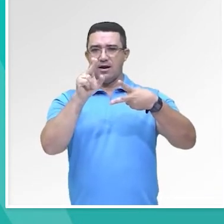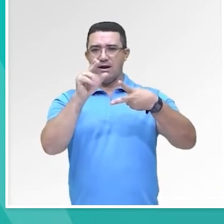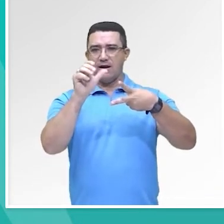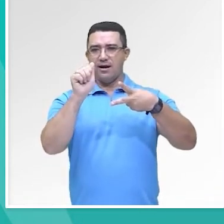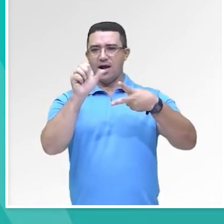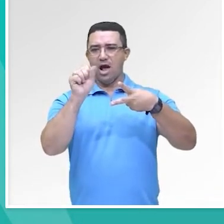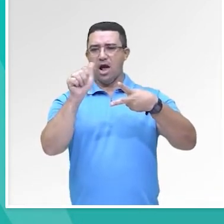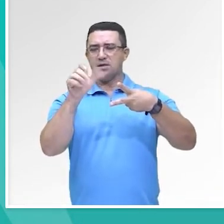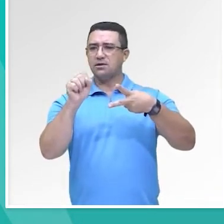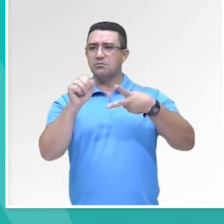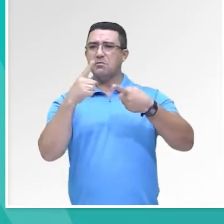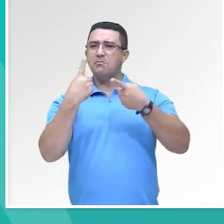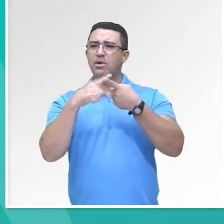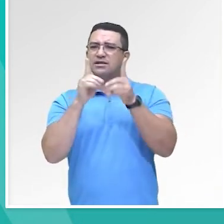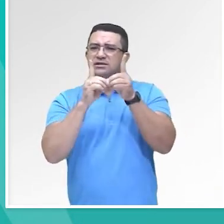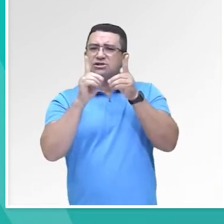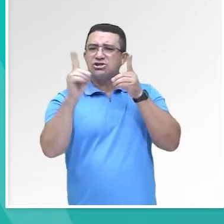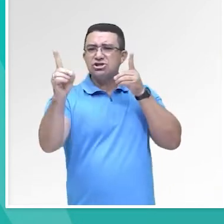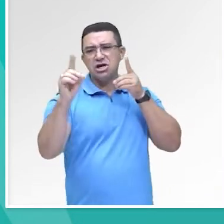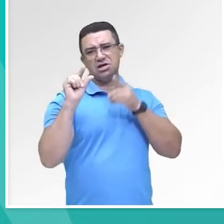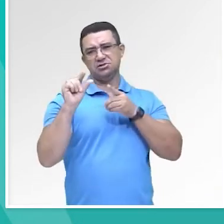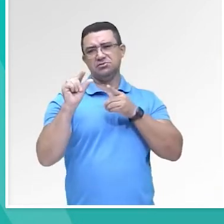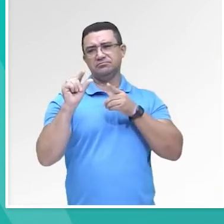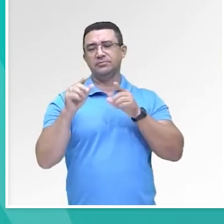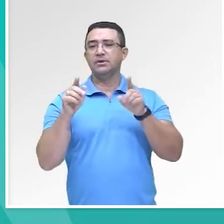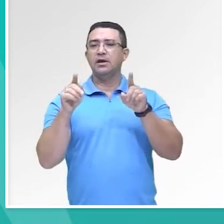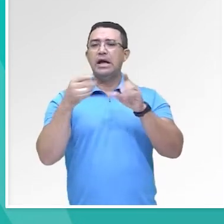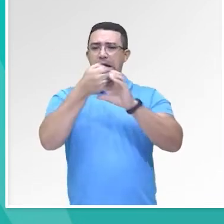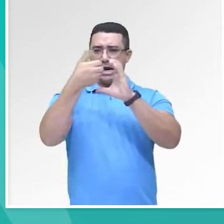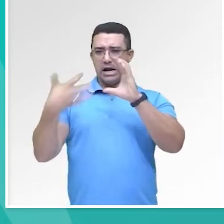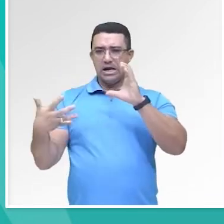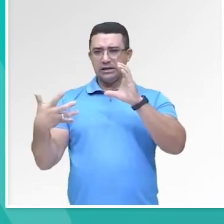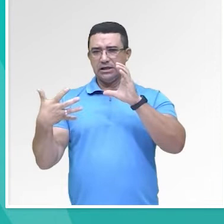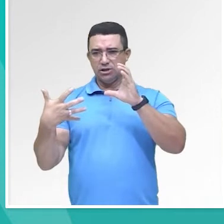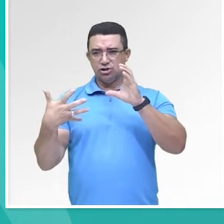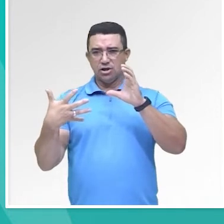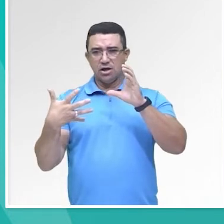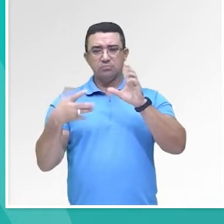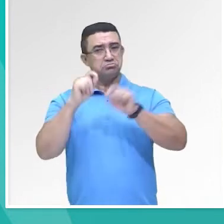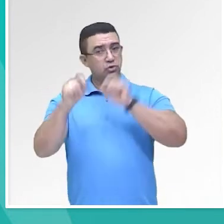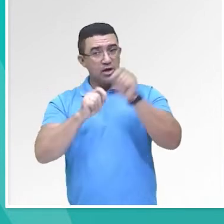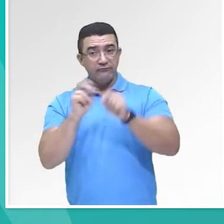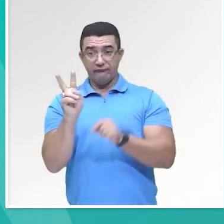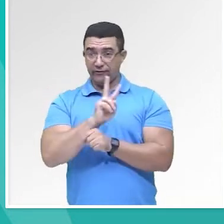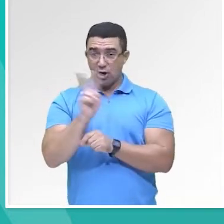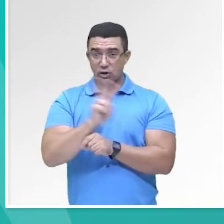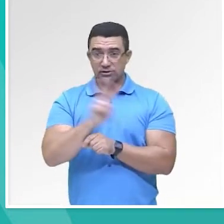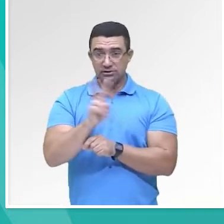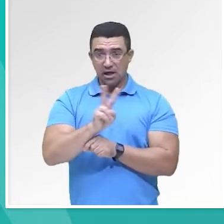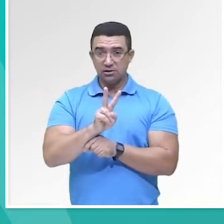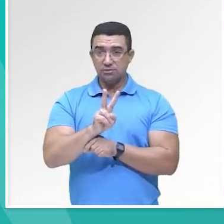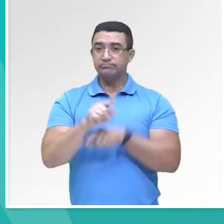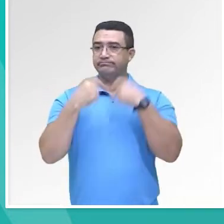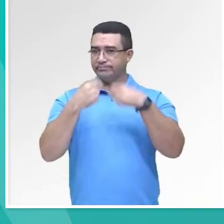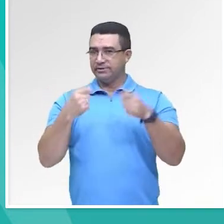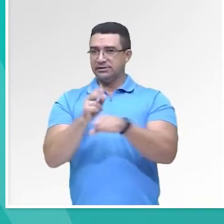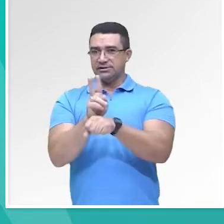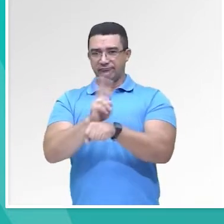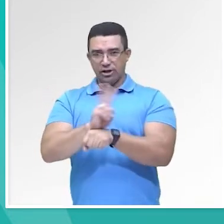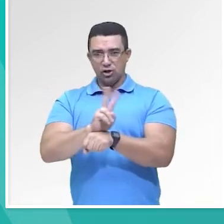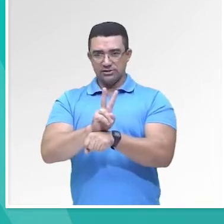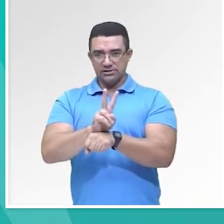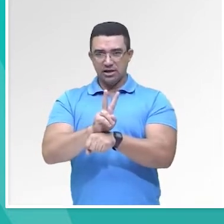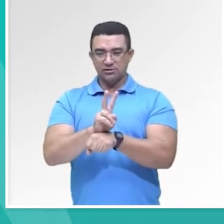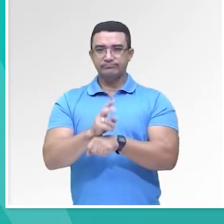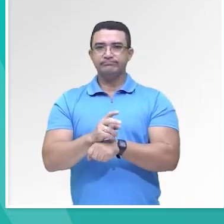curta distância. São corridas com características de velocidade, ou seja, uma corrida veloz, e ela pode ser